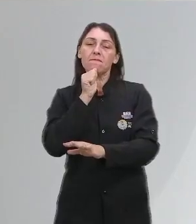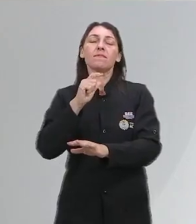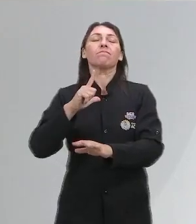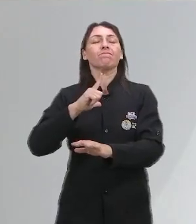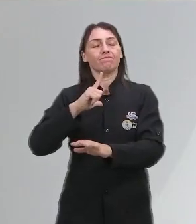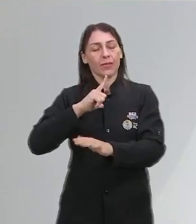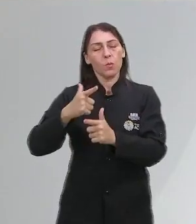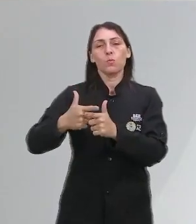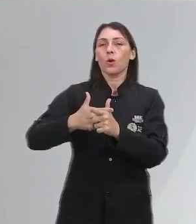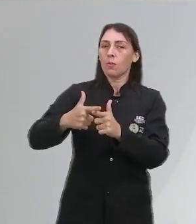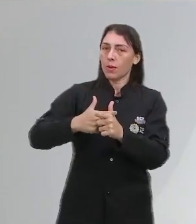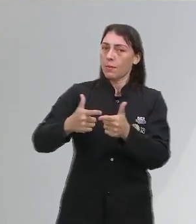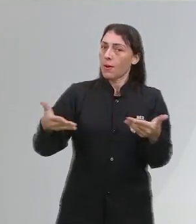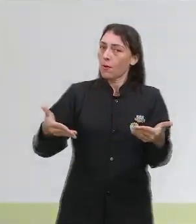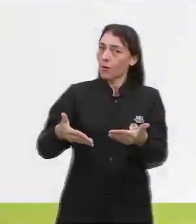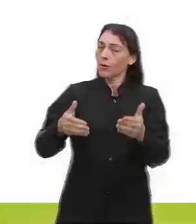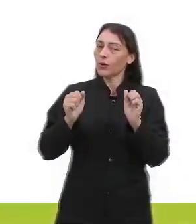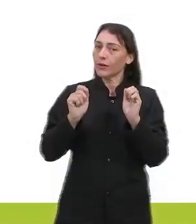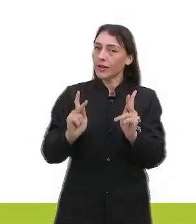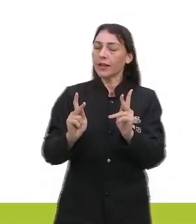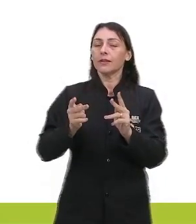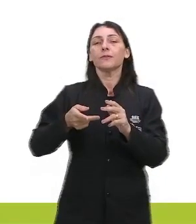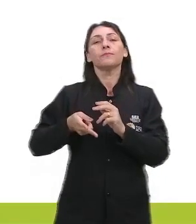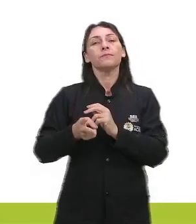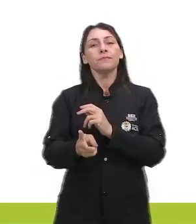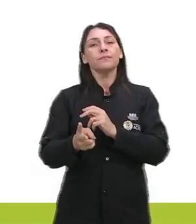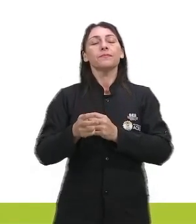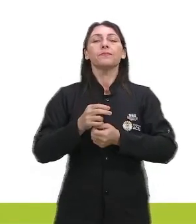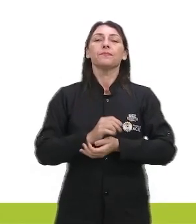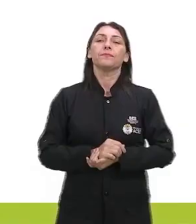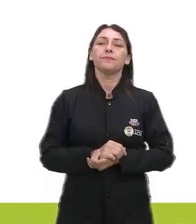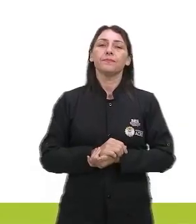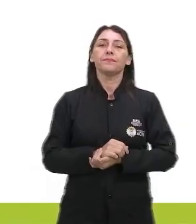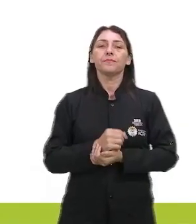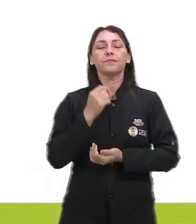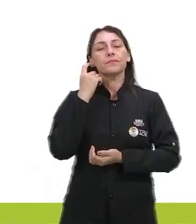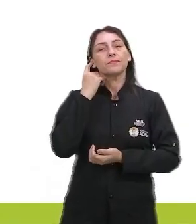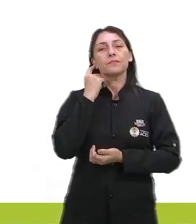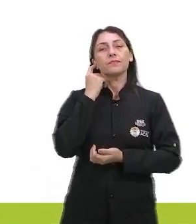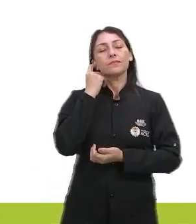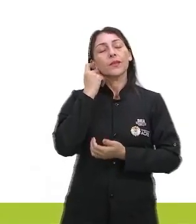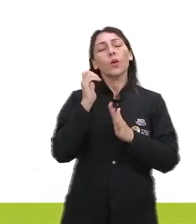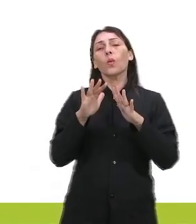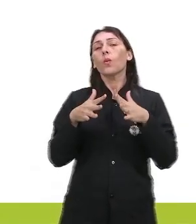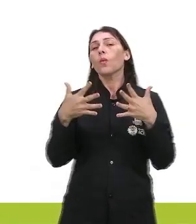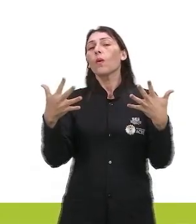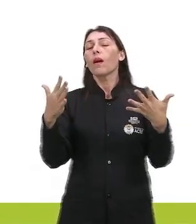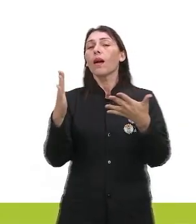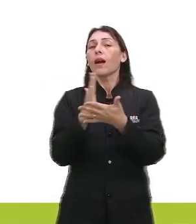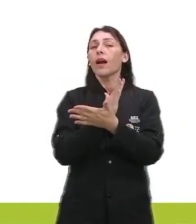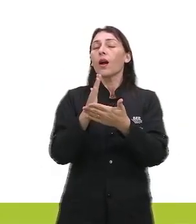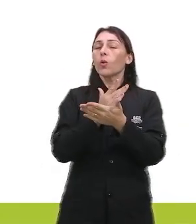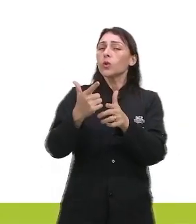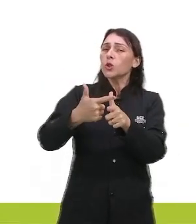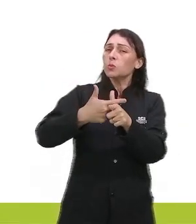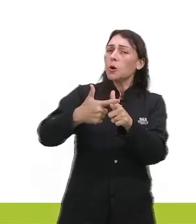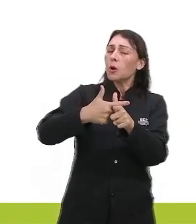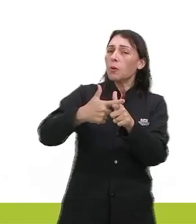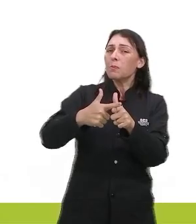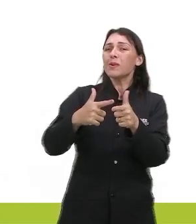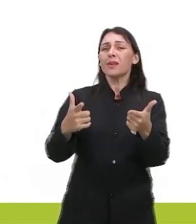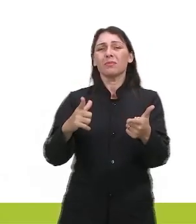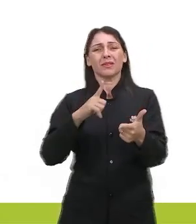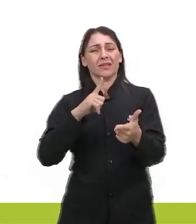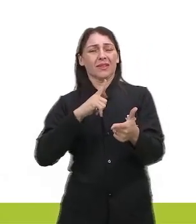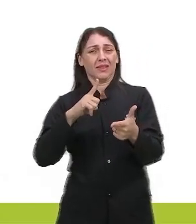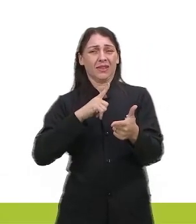e problematizado, beleza? Então, vamos avançar mais um pouquinho. Quais seriam alguns dilemas, quais seriam